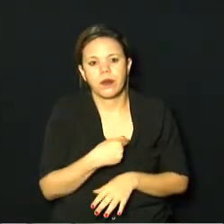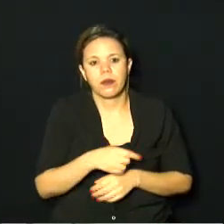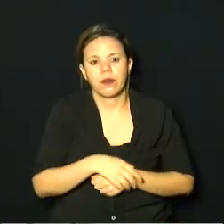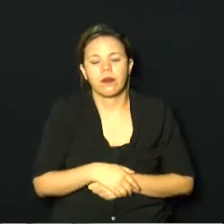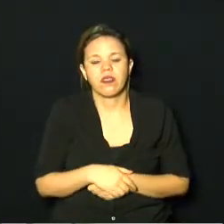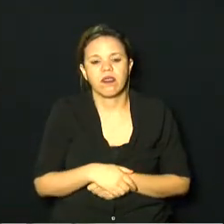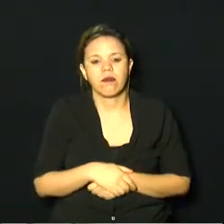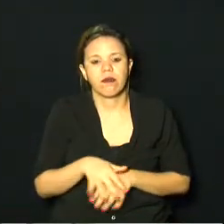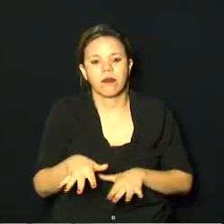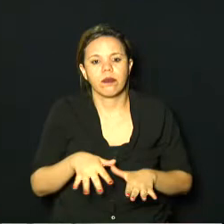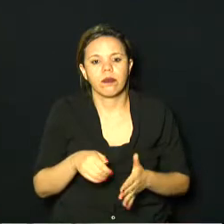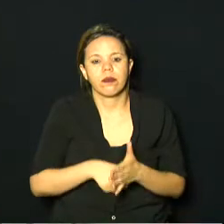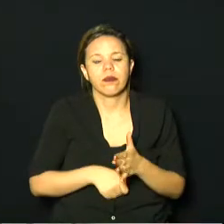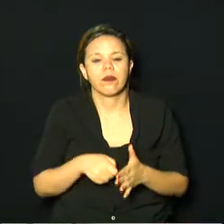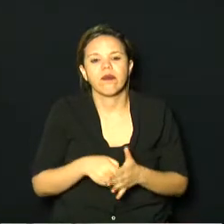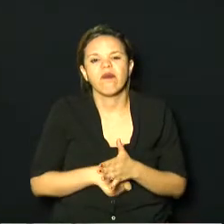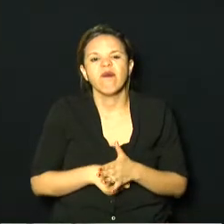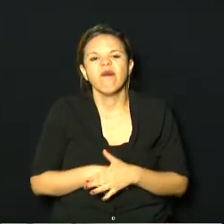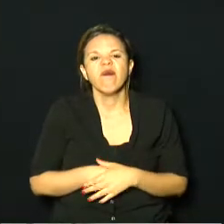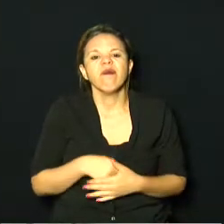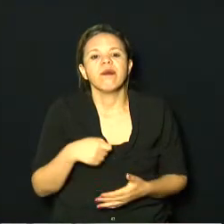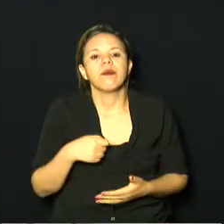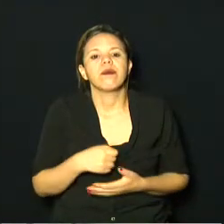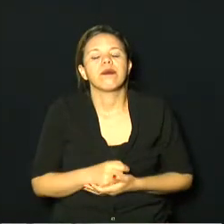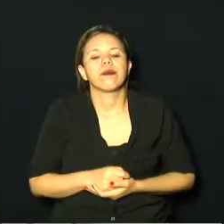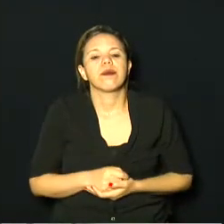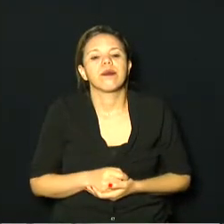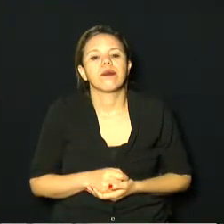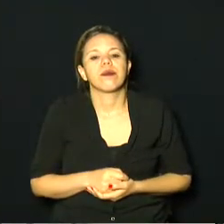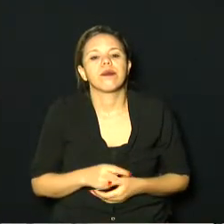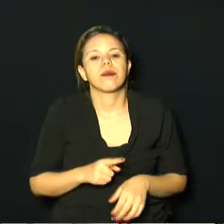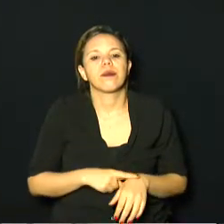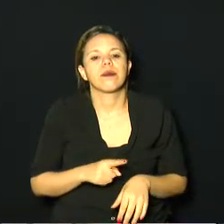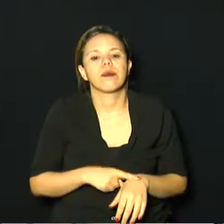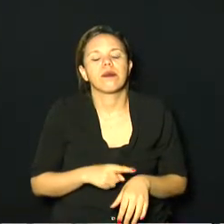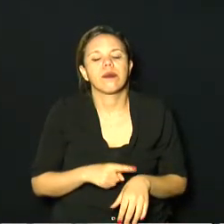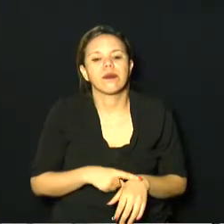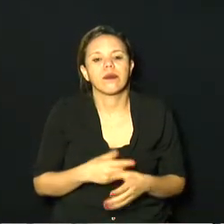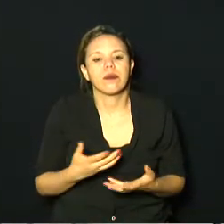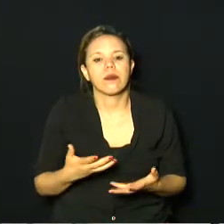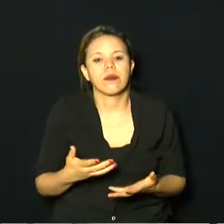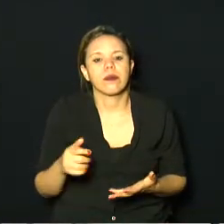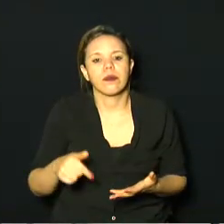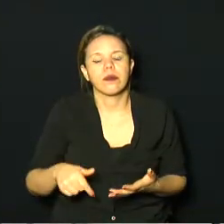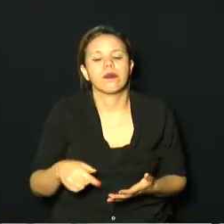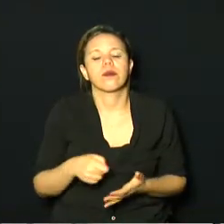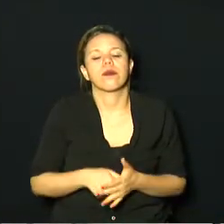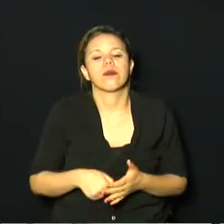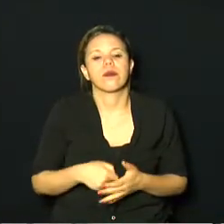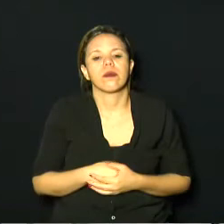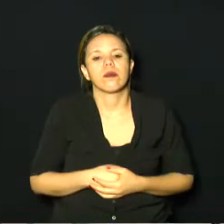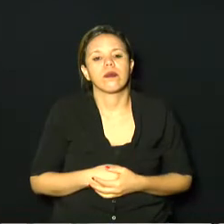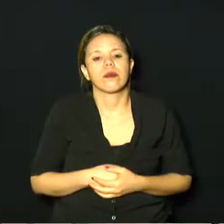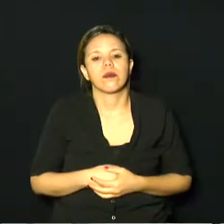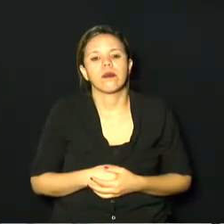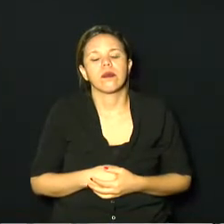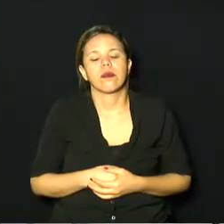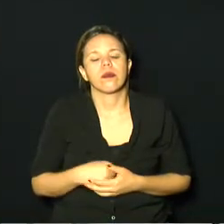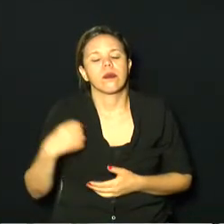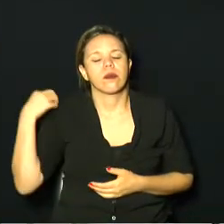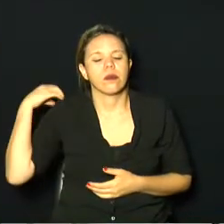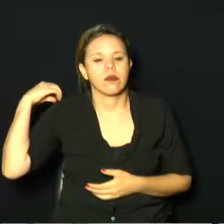se mobilize para resistir esse momento e buscar, através dessa resistência,